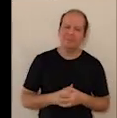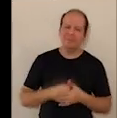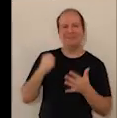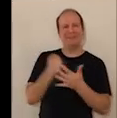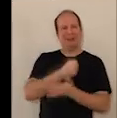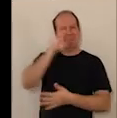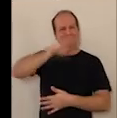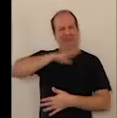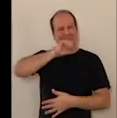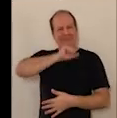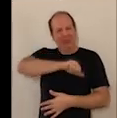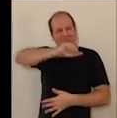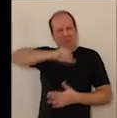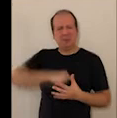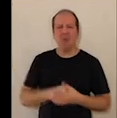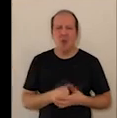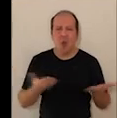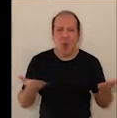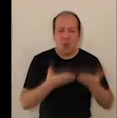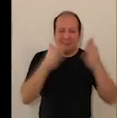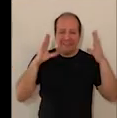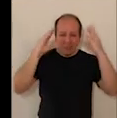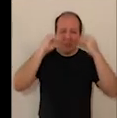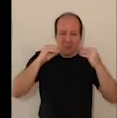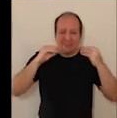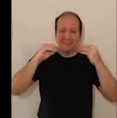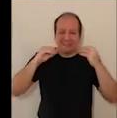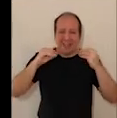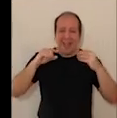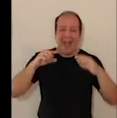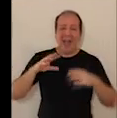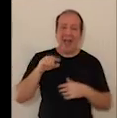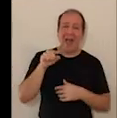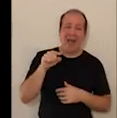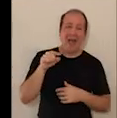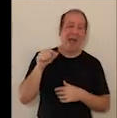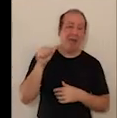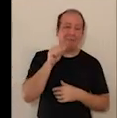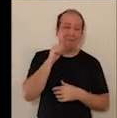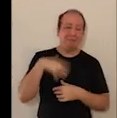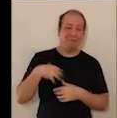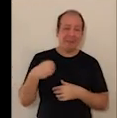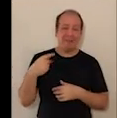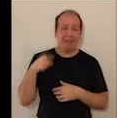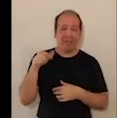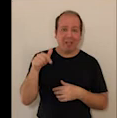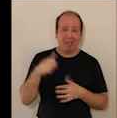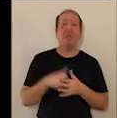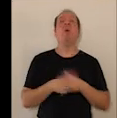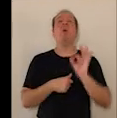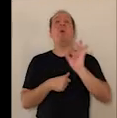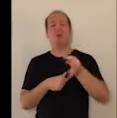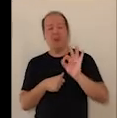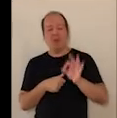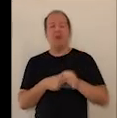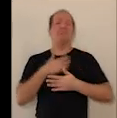Maldição! Hoje à noite, a filha, a própria filha... Meiga e